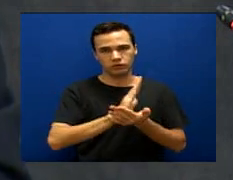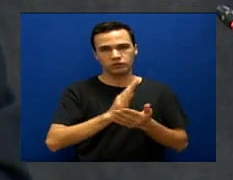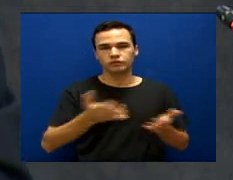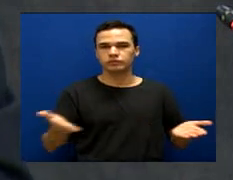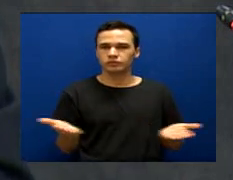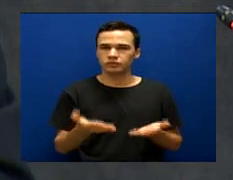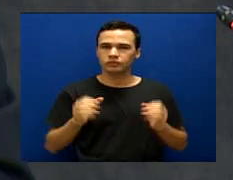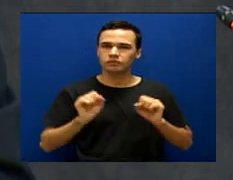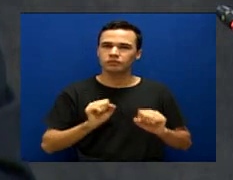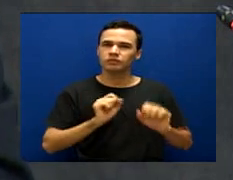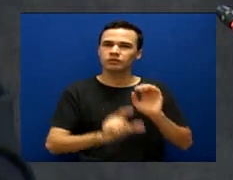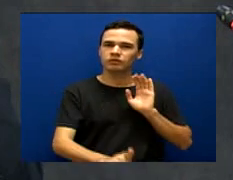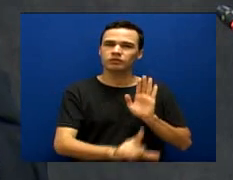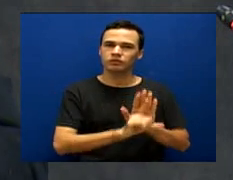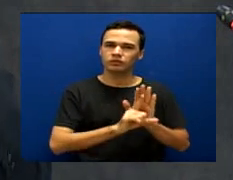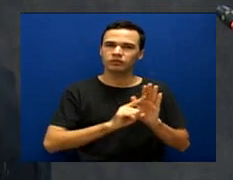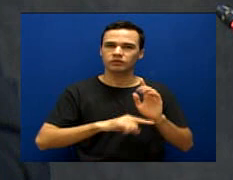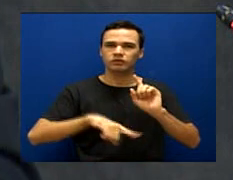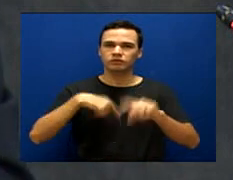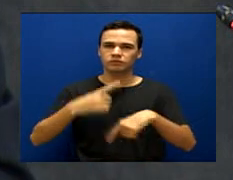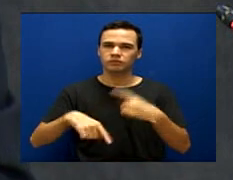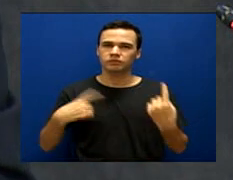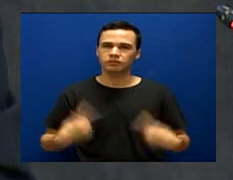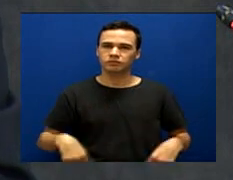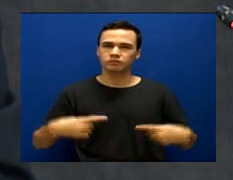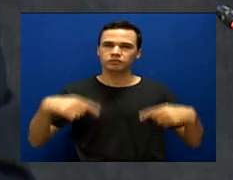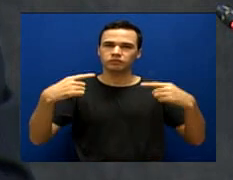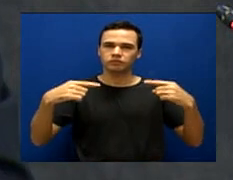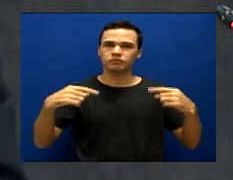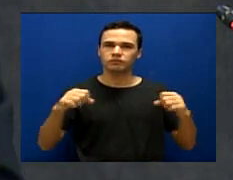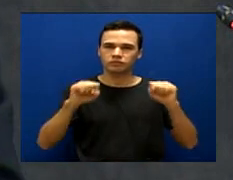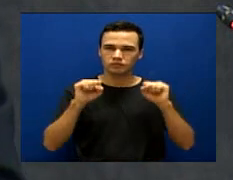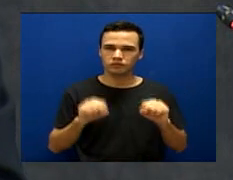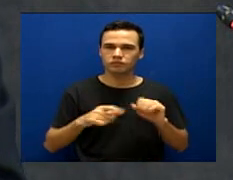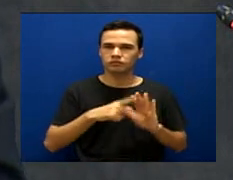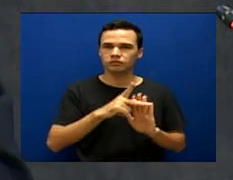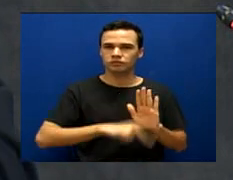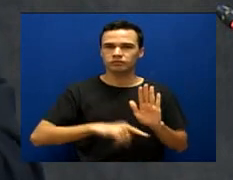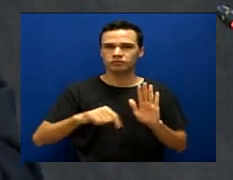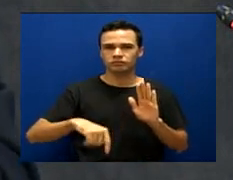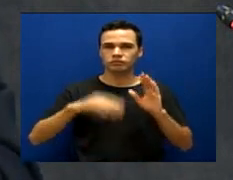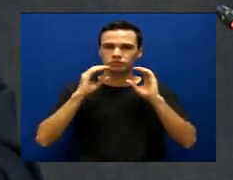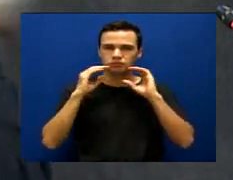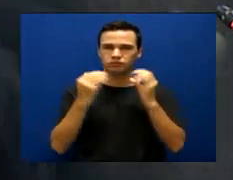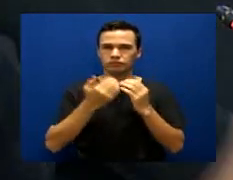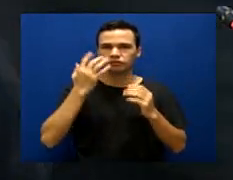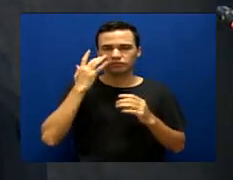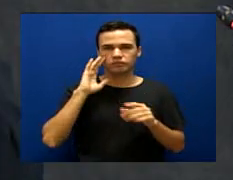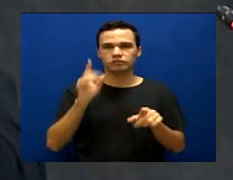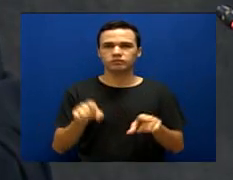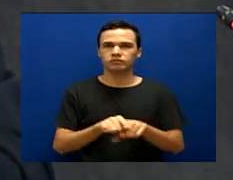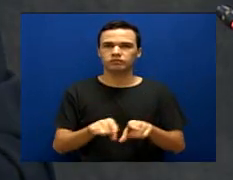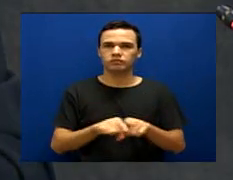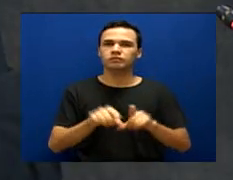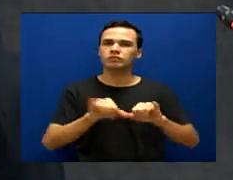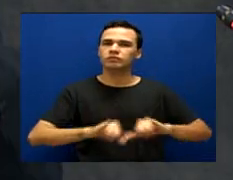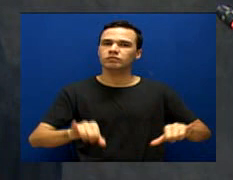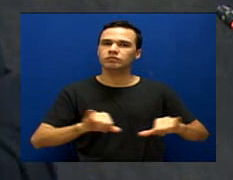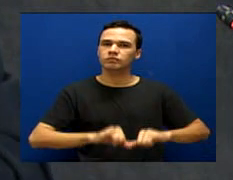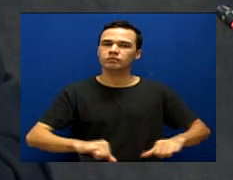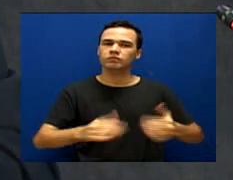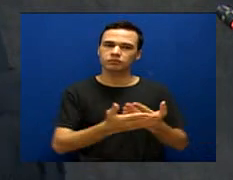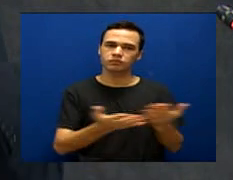já aprovar esse, colocar em discussão e aprovar esse projeto aqui na Câmara. Eu acho que, inclusive, passo uma mensagem para